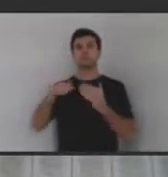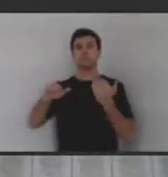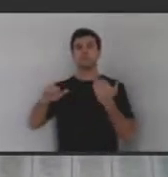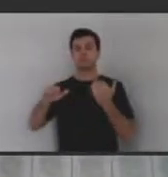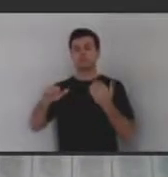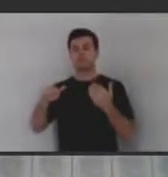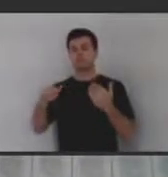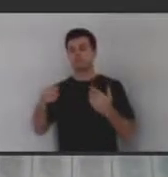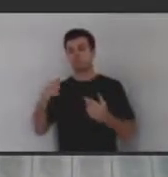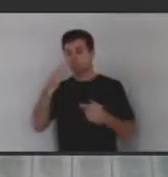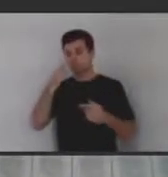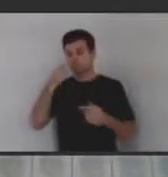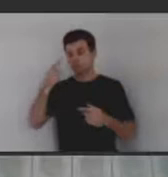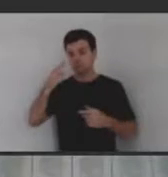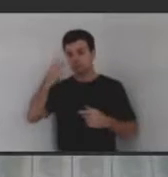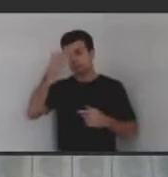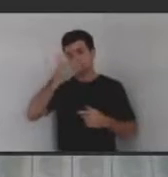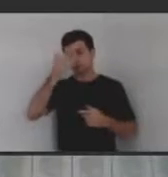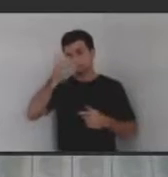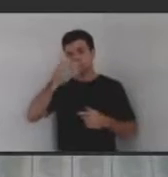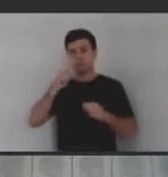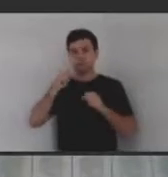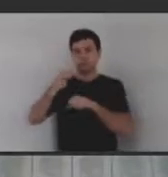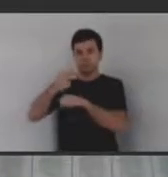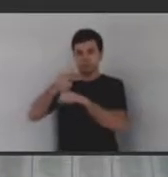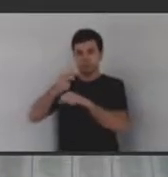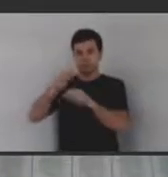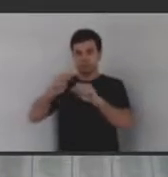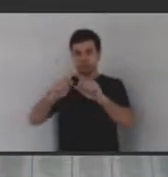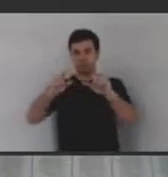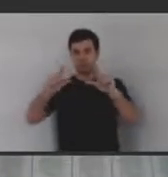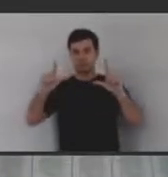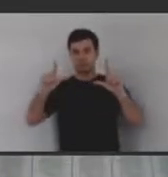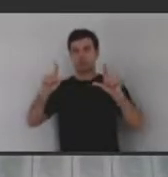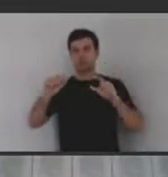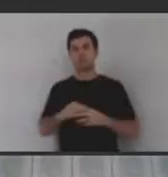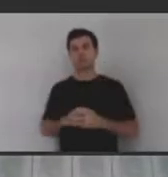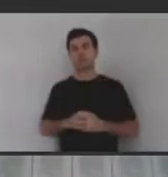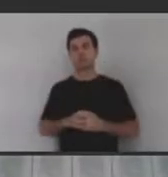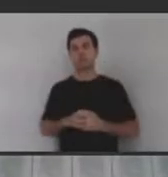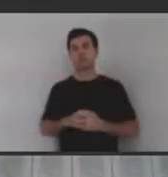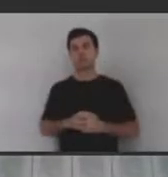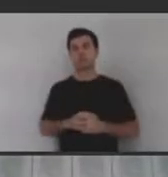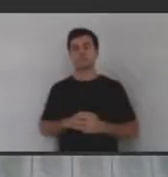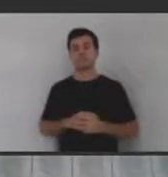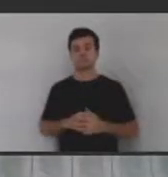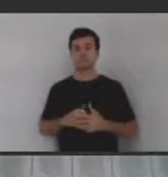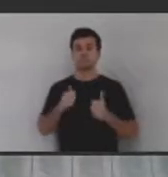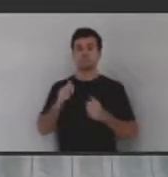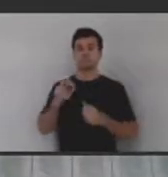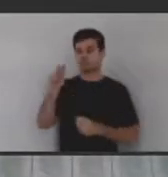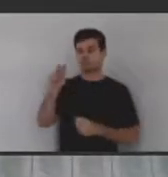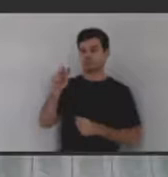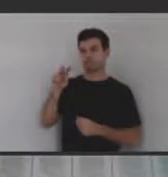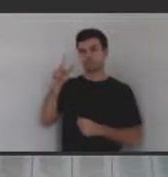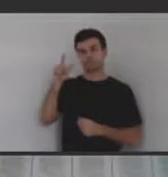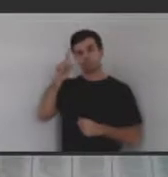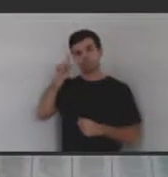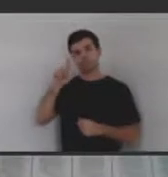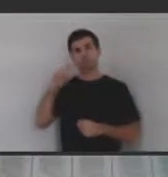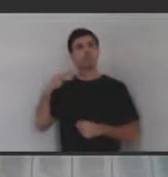Vossa Excelência puder ativar, eu agradeço. Os demais vereadores também. Aí, vereador, agora sim. Os demais vereadores que